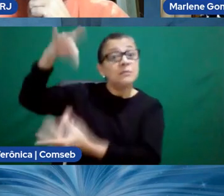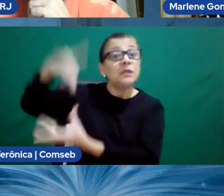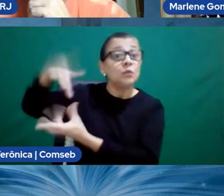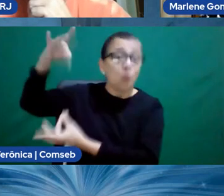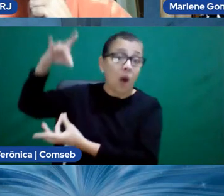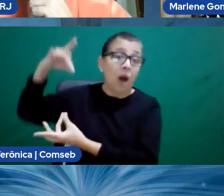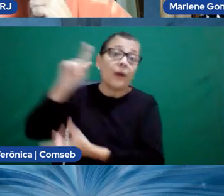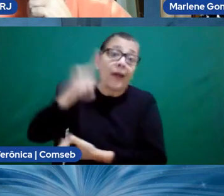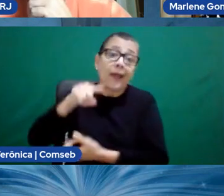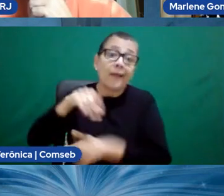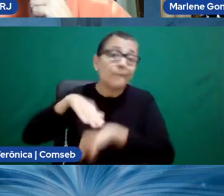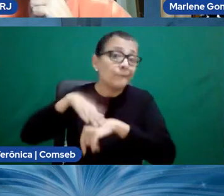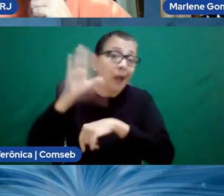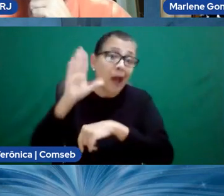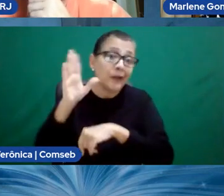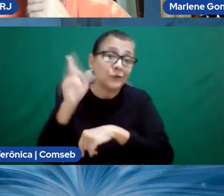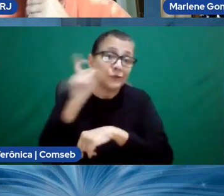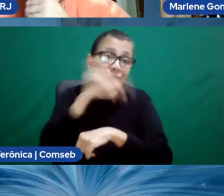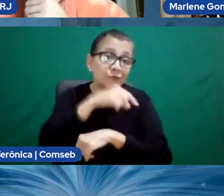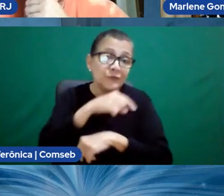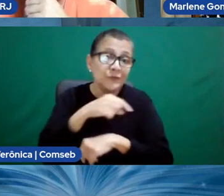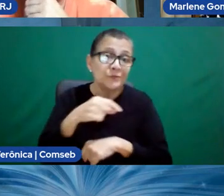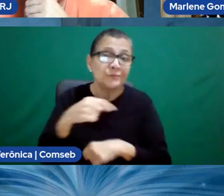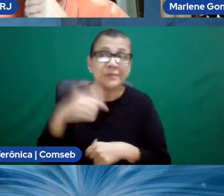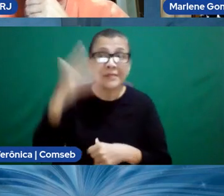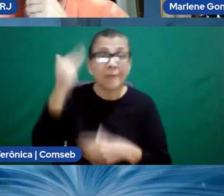dizer quando foi que ele surgiu.